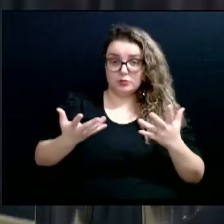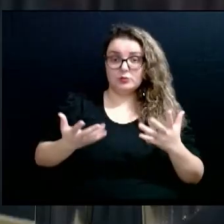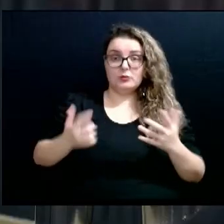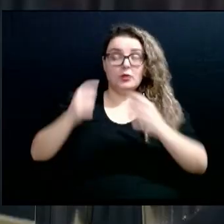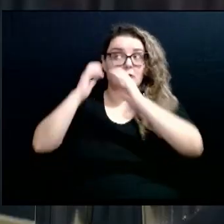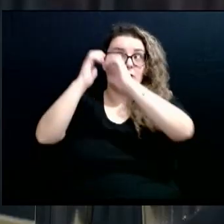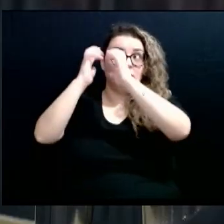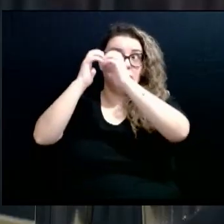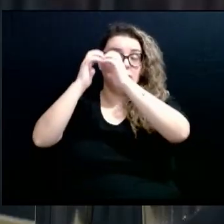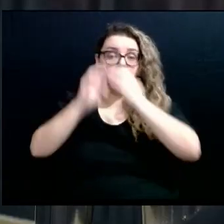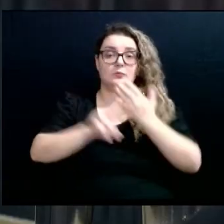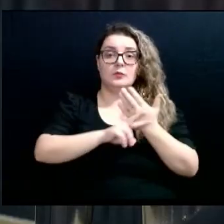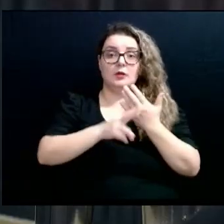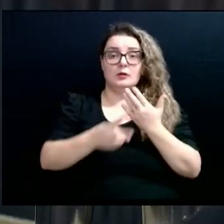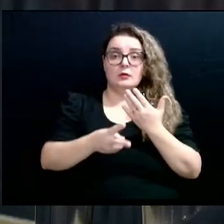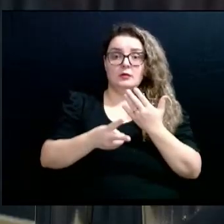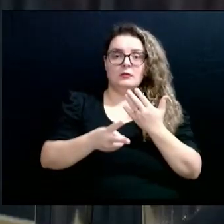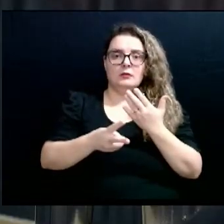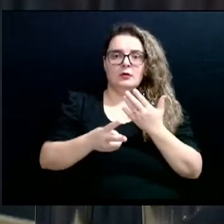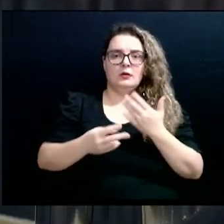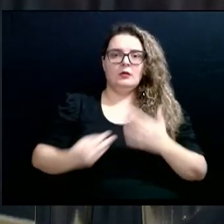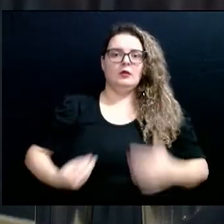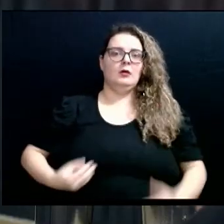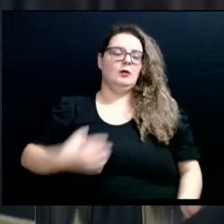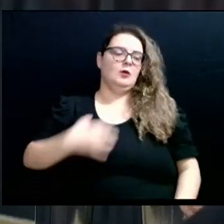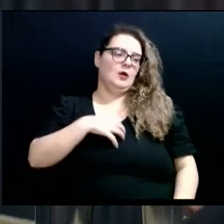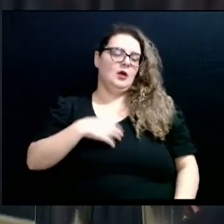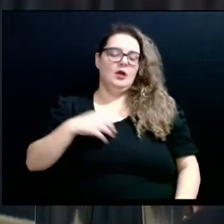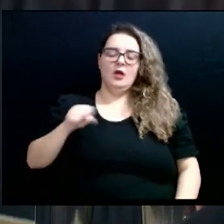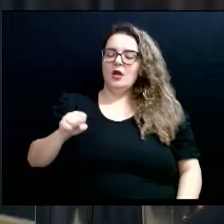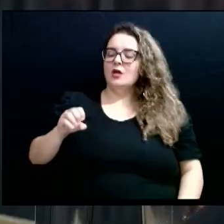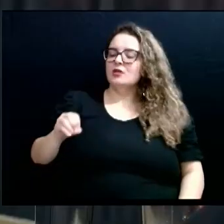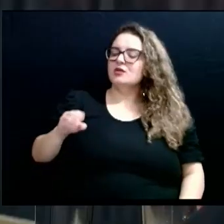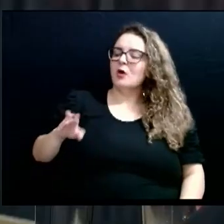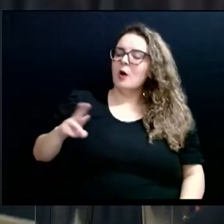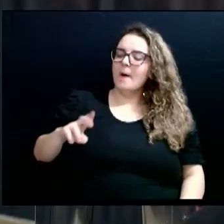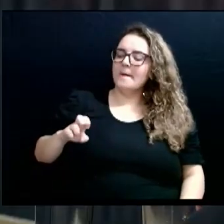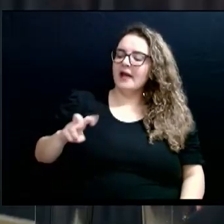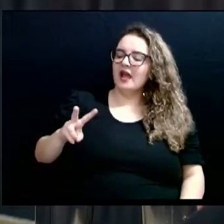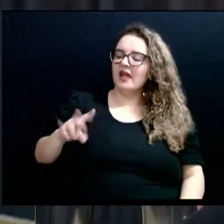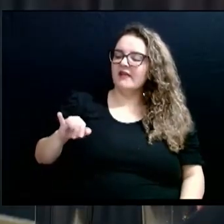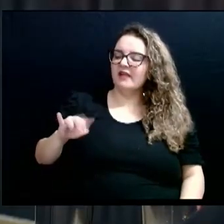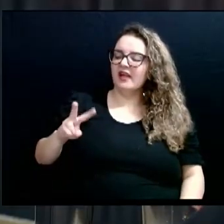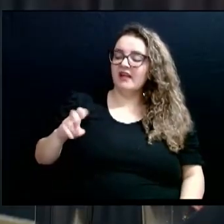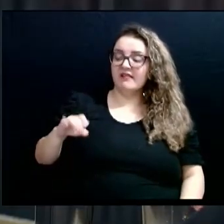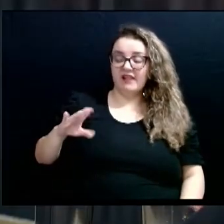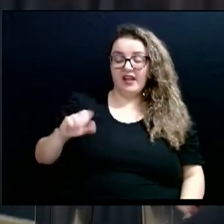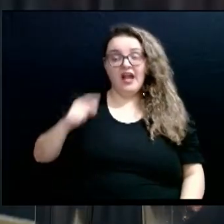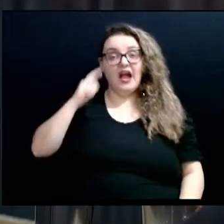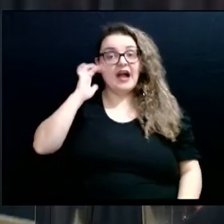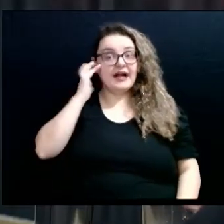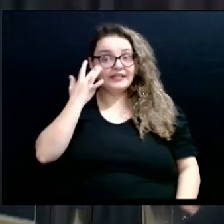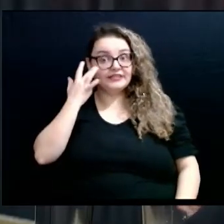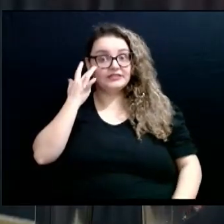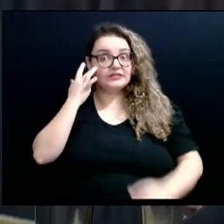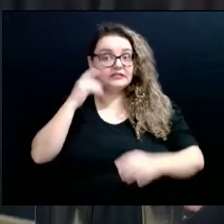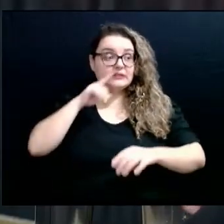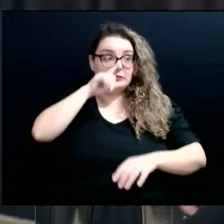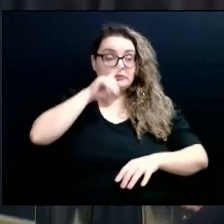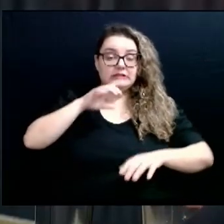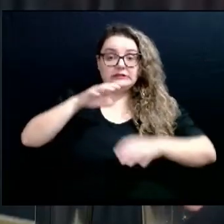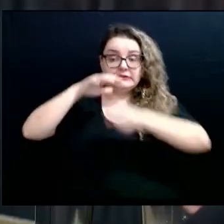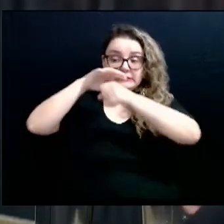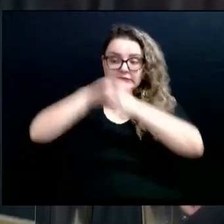reage entrando num modo de sobrevivência. Então, ele acha que ele está em perigo, que ele está sendo ameaçado, que ele precisa se